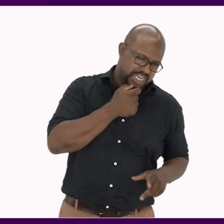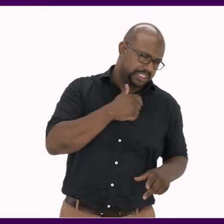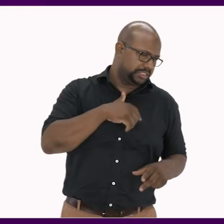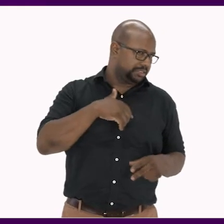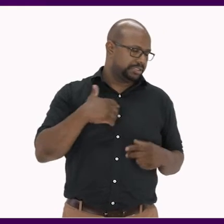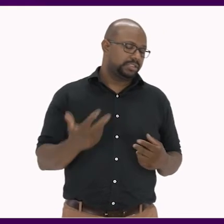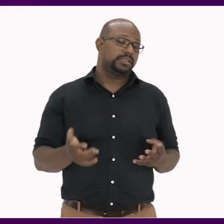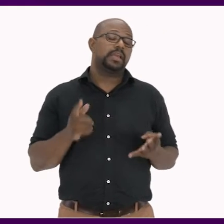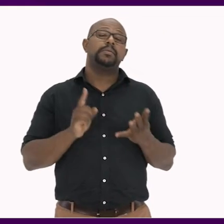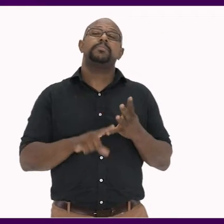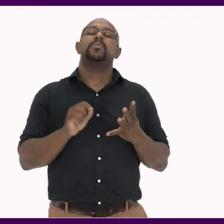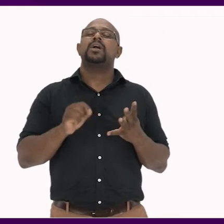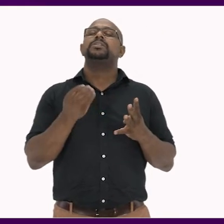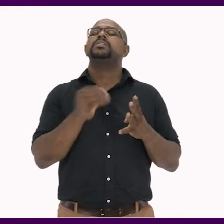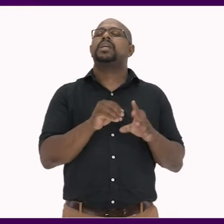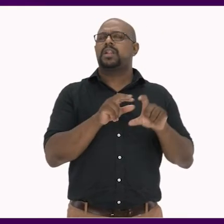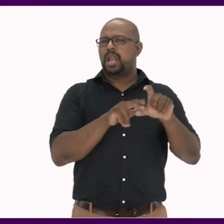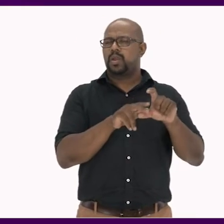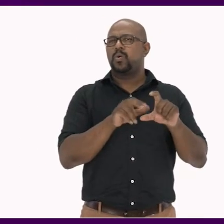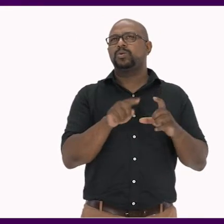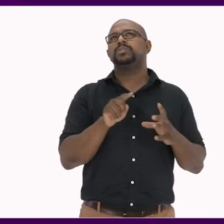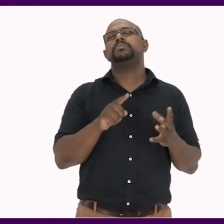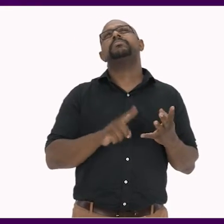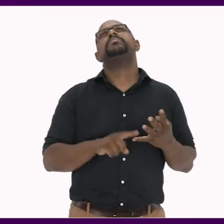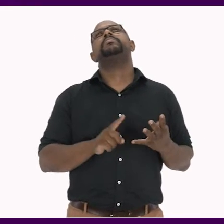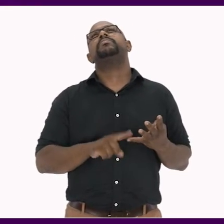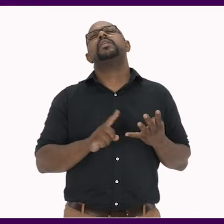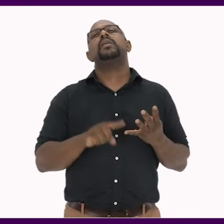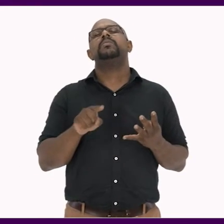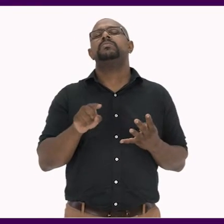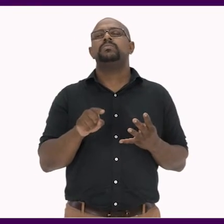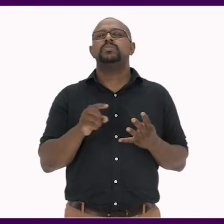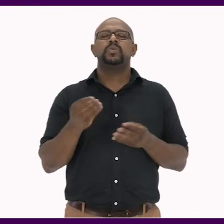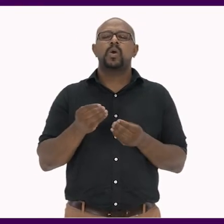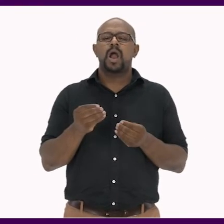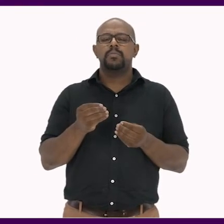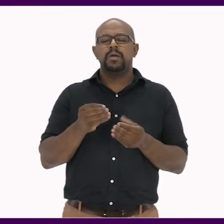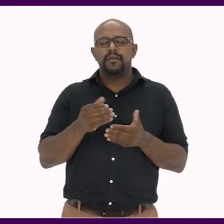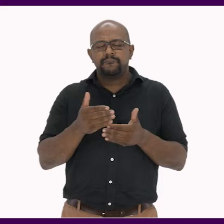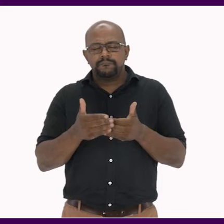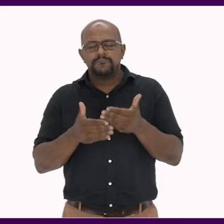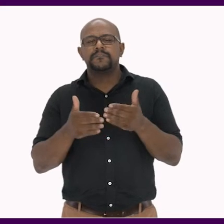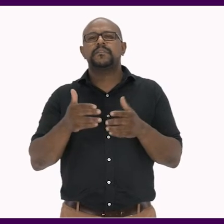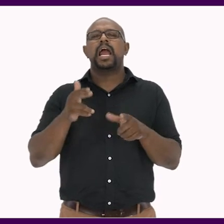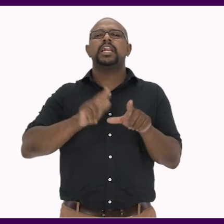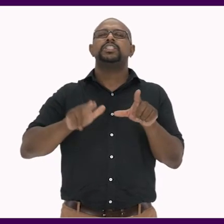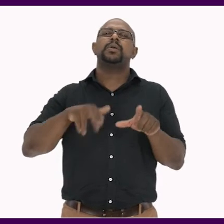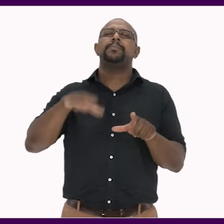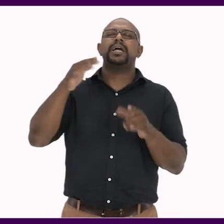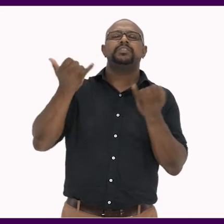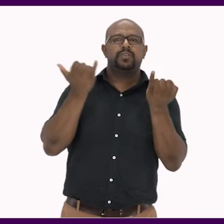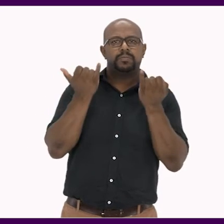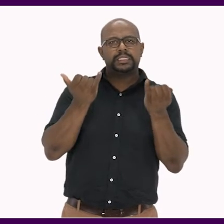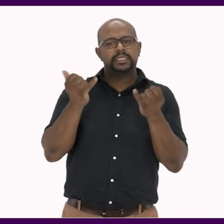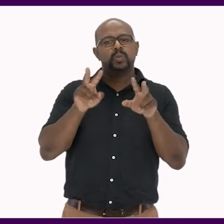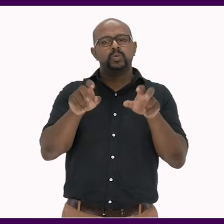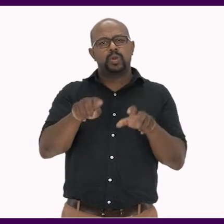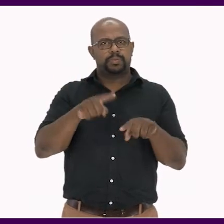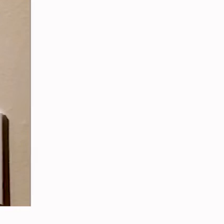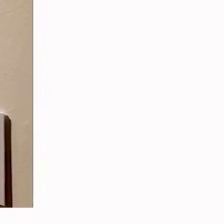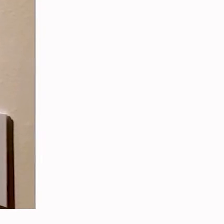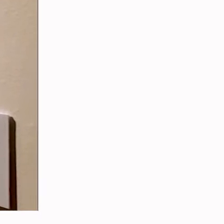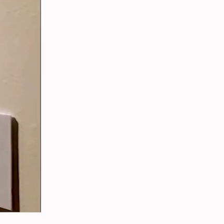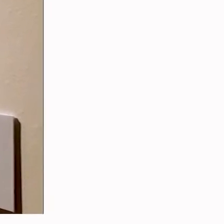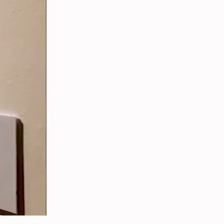inglês, pode ter um desenvolvimento da legenda, né, com mais informações sobre a